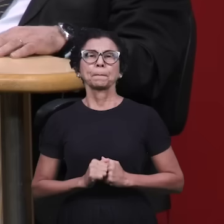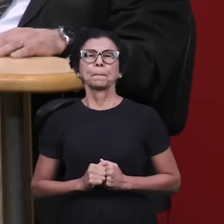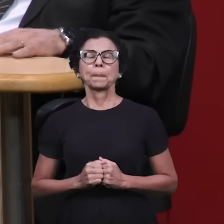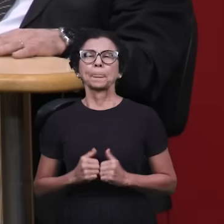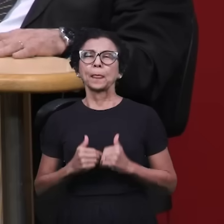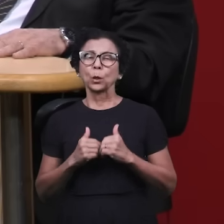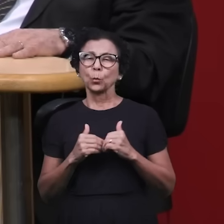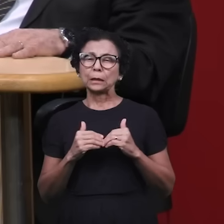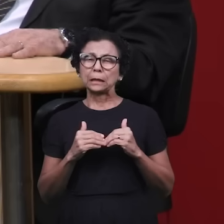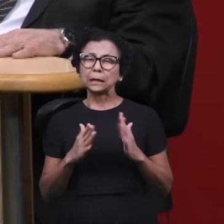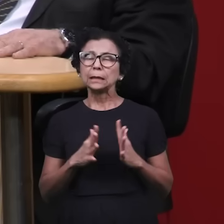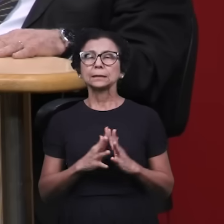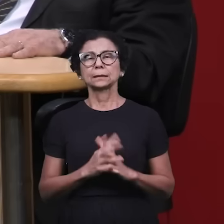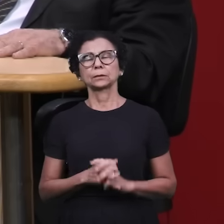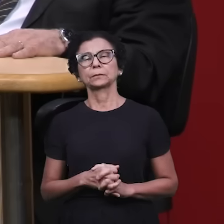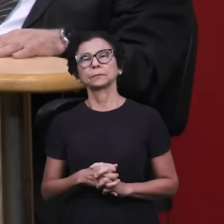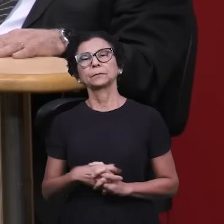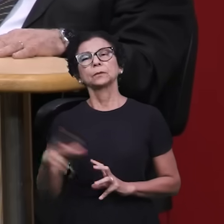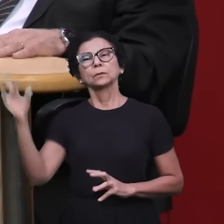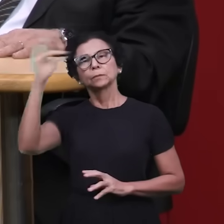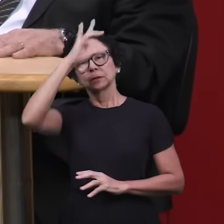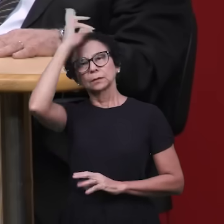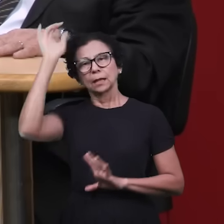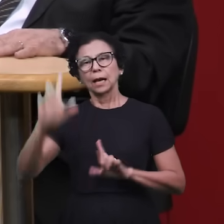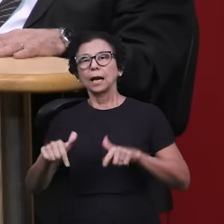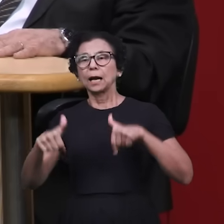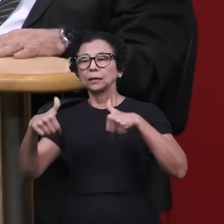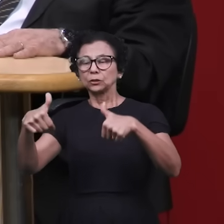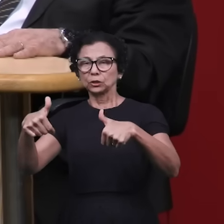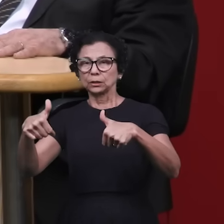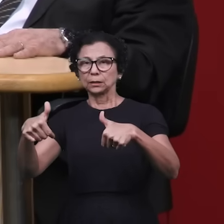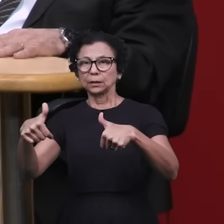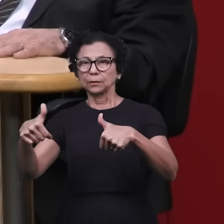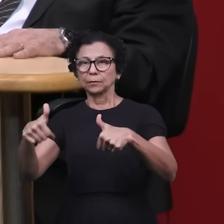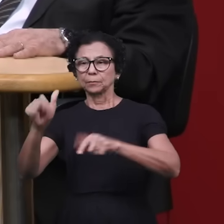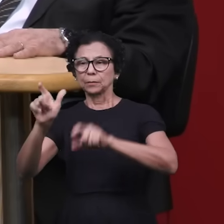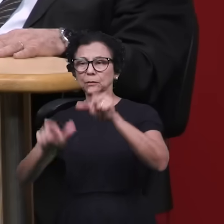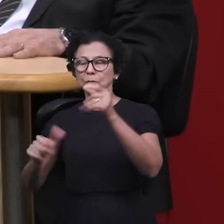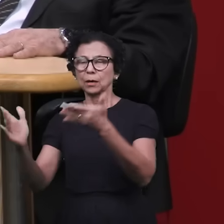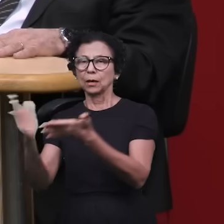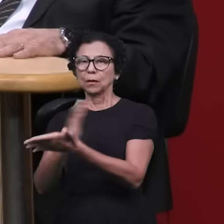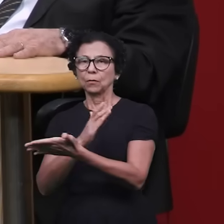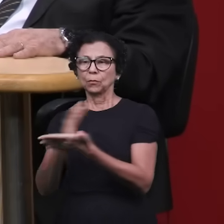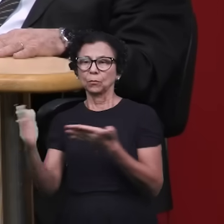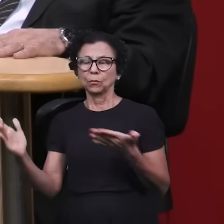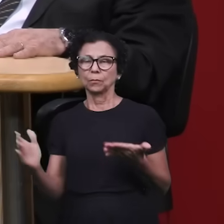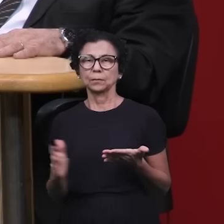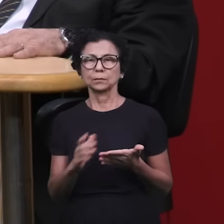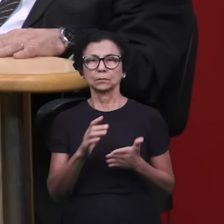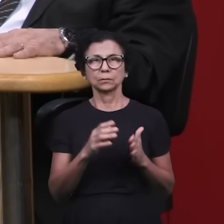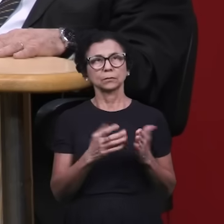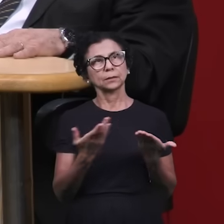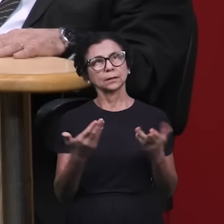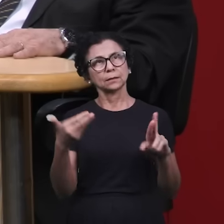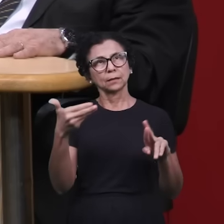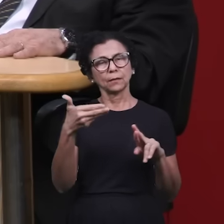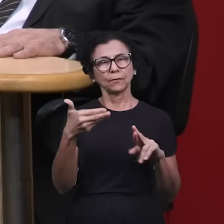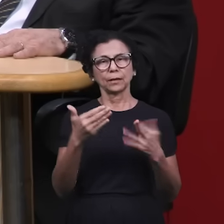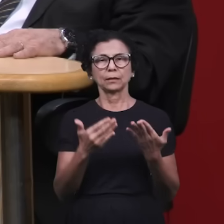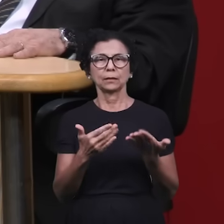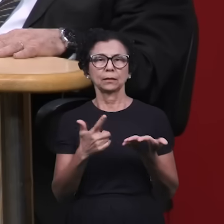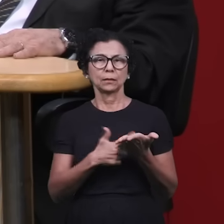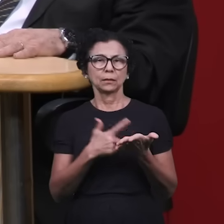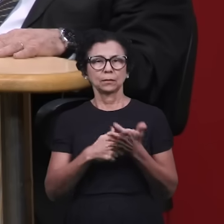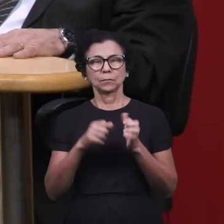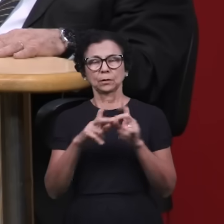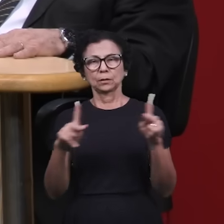naquela época, o Espírito Santo operava em alguns. Porque quando você cita quando o livro de Apocalipse cita as